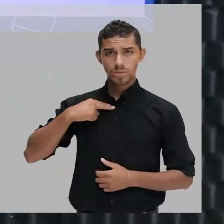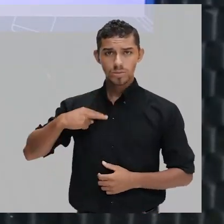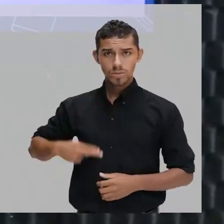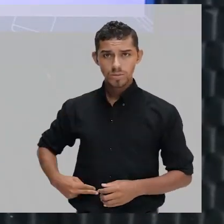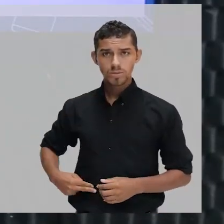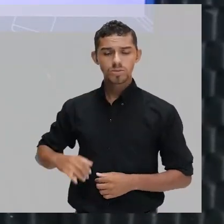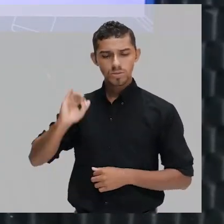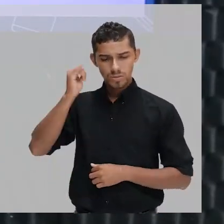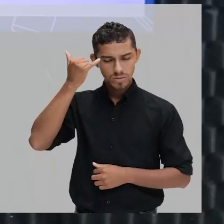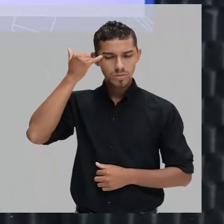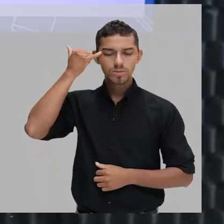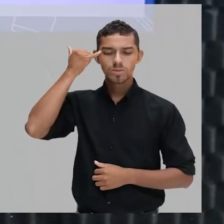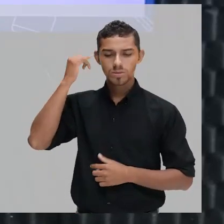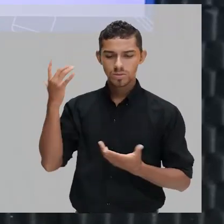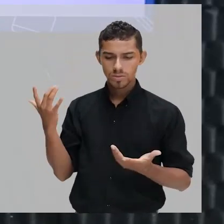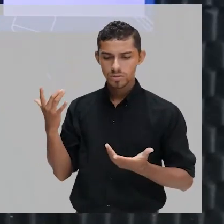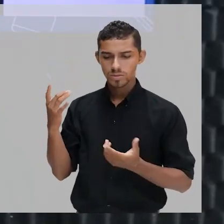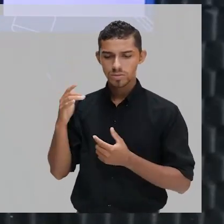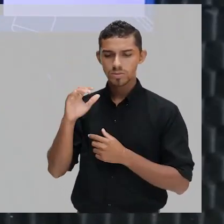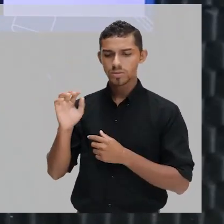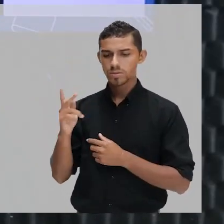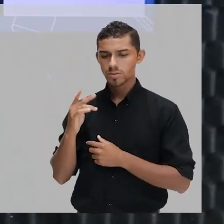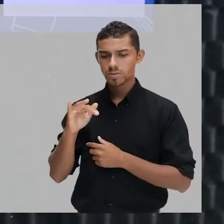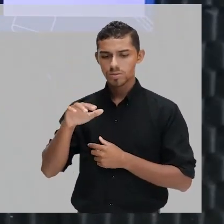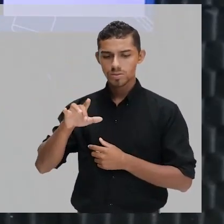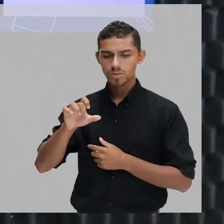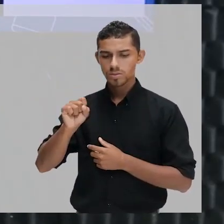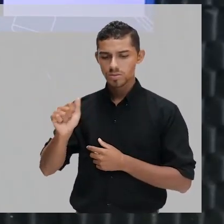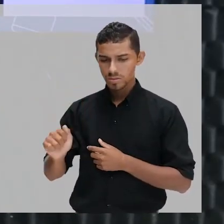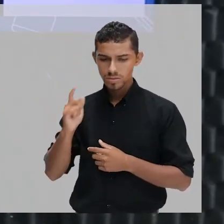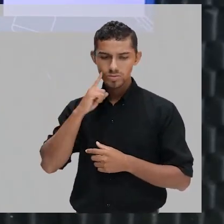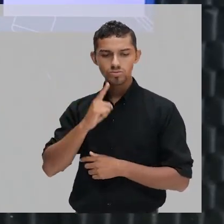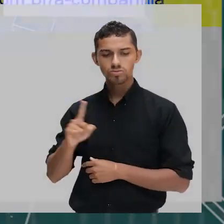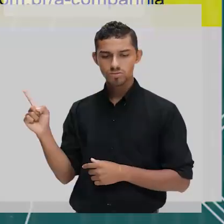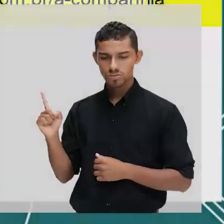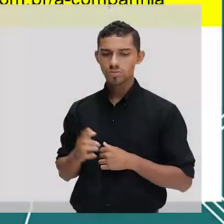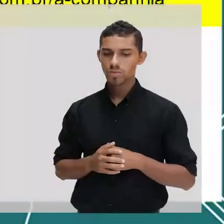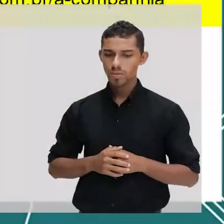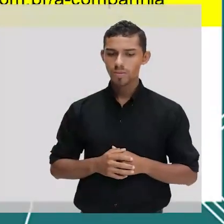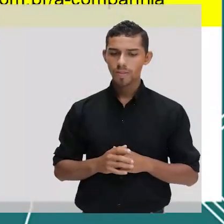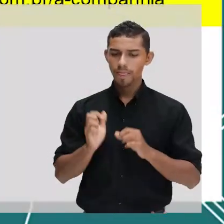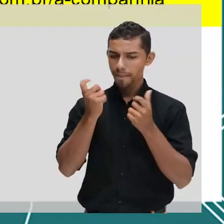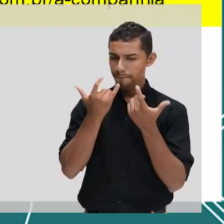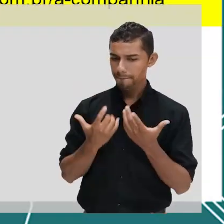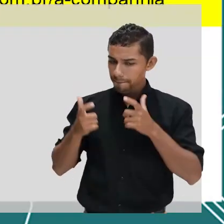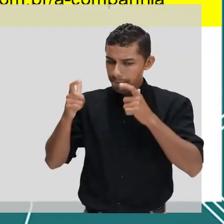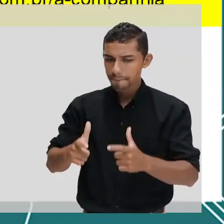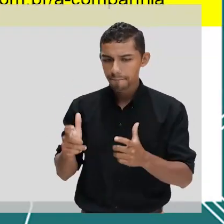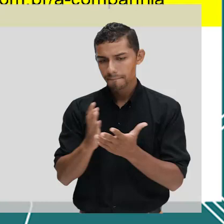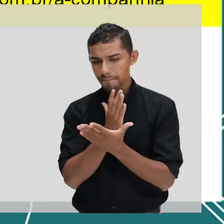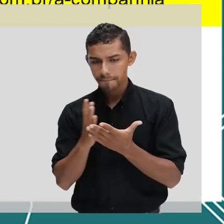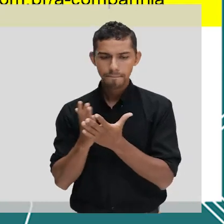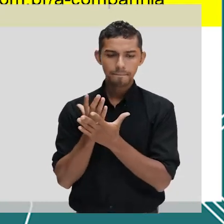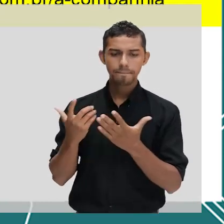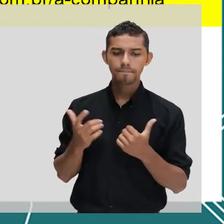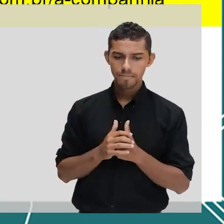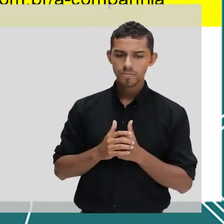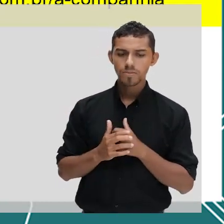Indonésia, você tem as primeiras formas de personagens manipulados. Eu vou colocar algumas referências porque